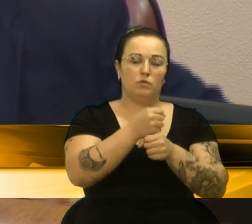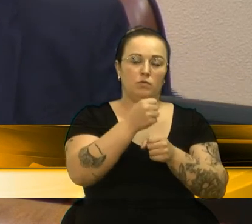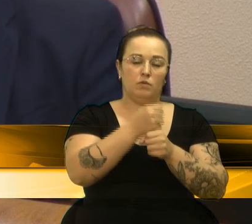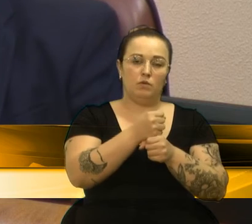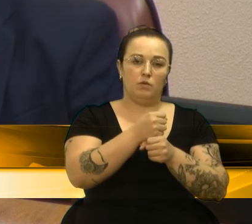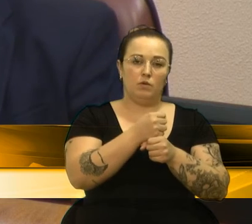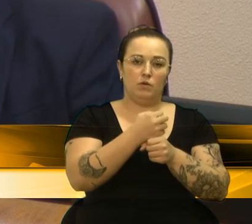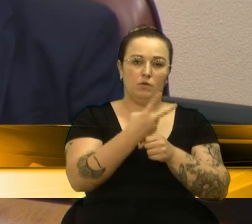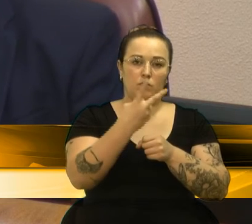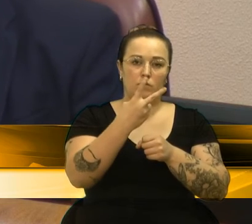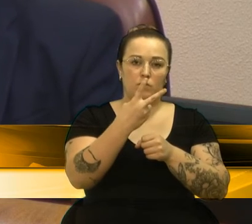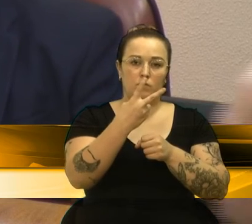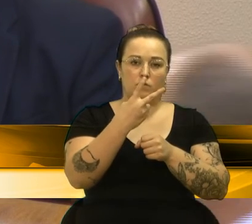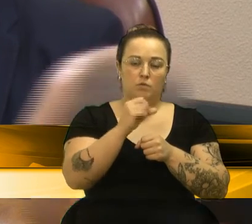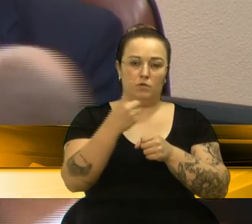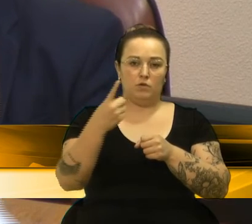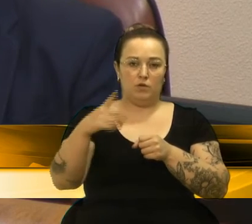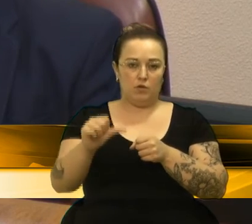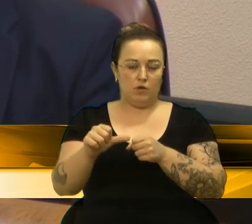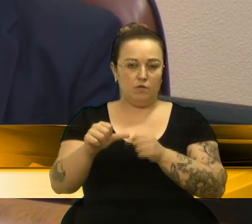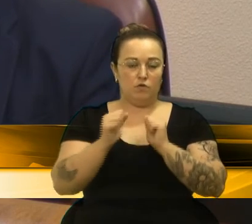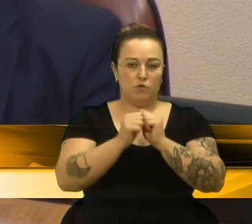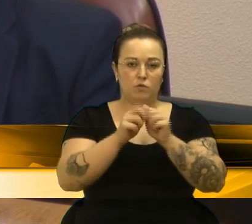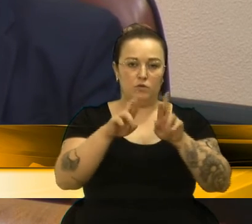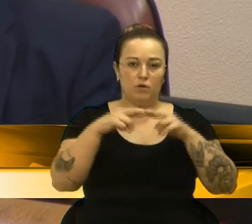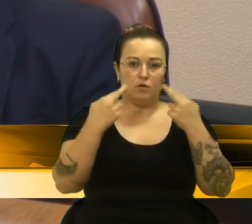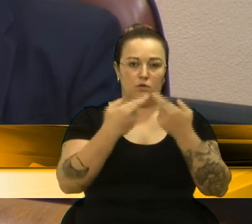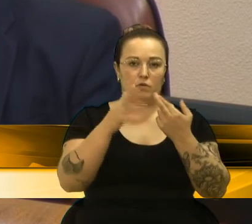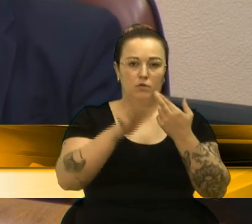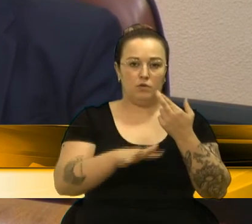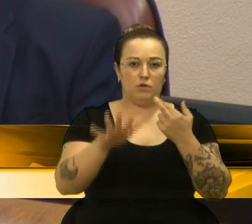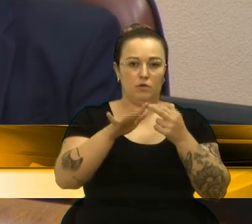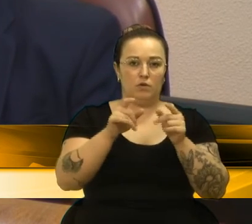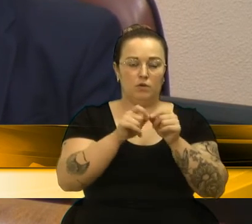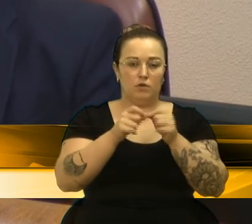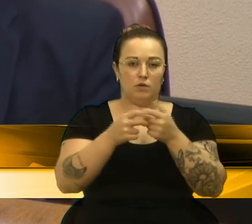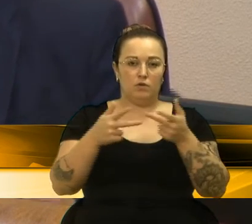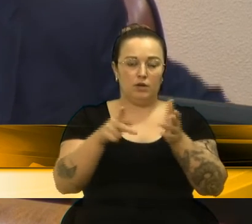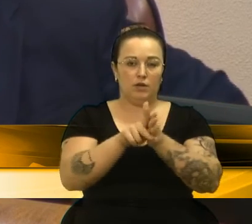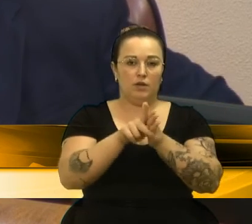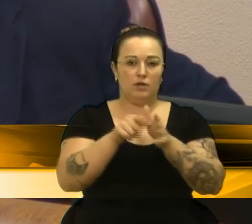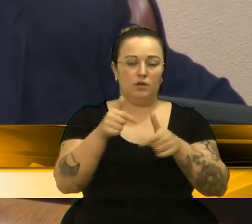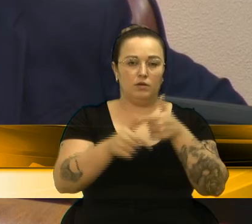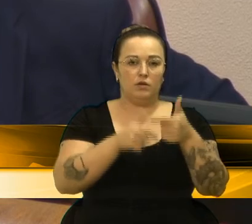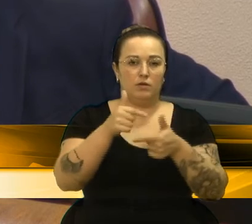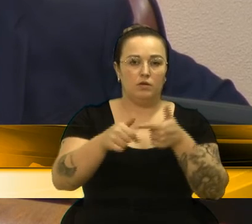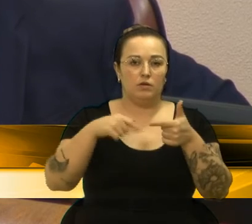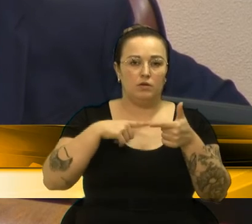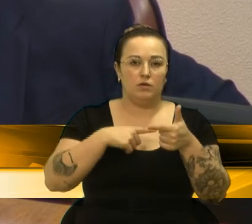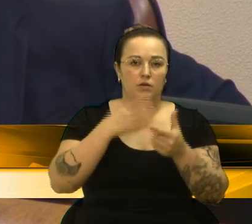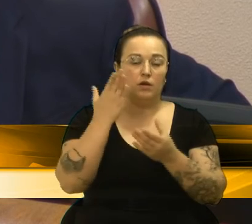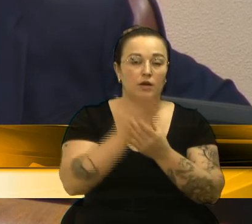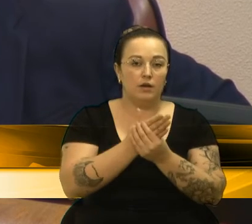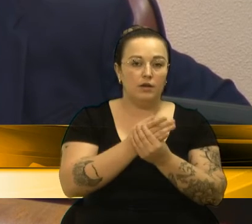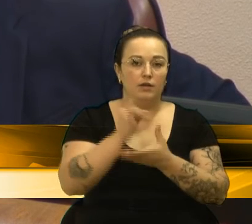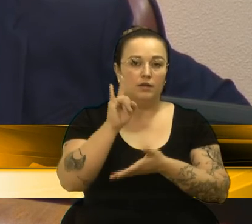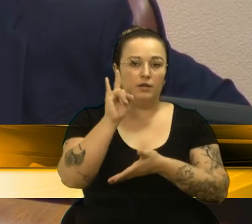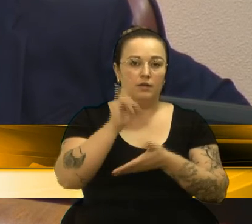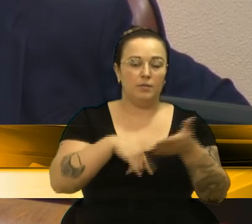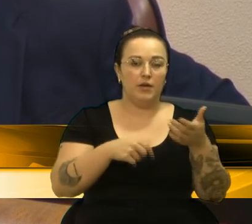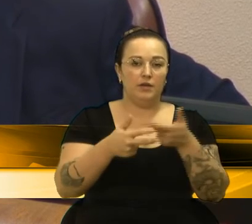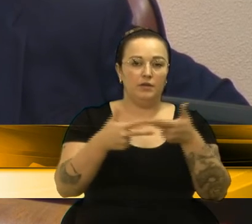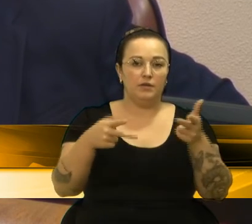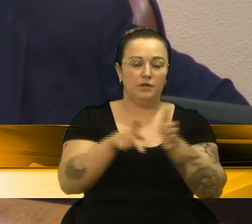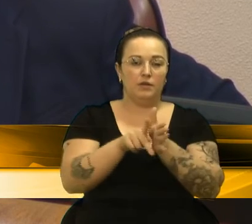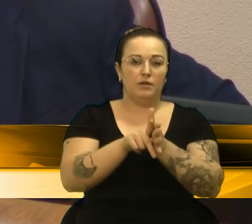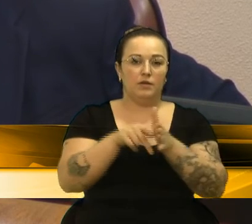219/195/84, documento 05, com audiência pública promovida pelo Dr. Fabiano de Moraes, do MPF, tendo cronograma estabelecido para considerar observações feitas nesta